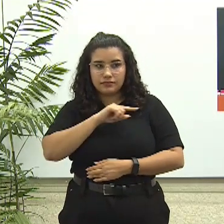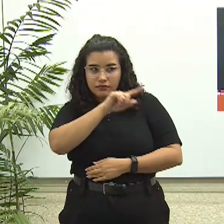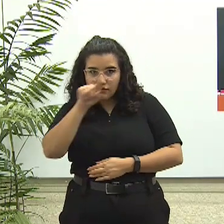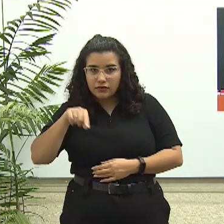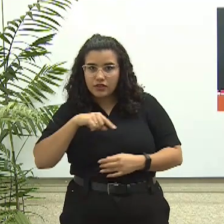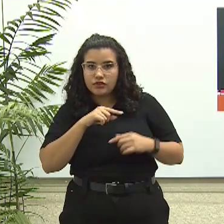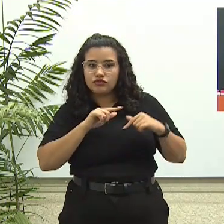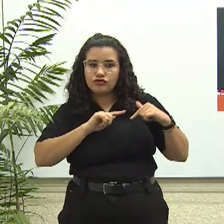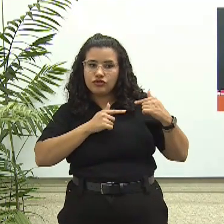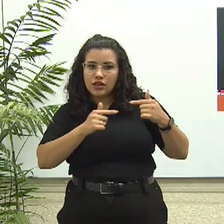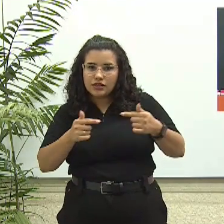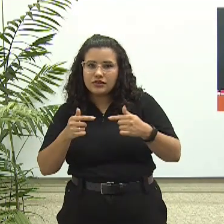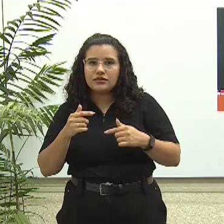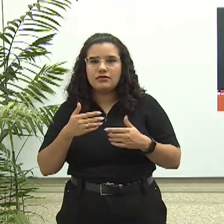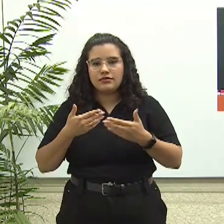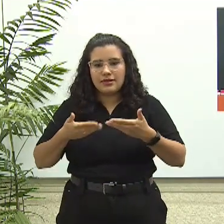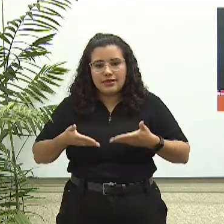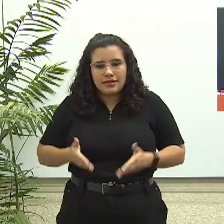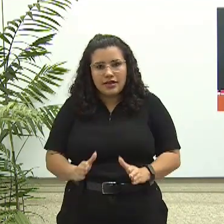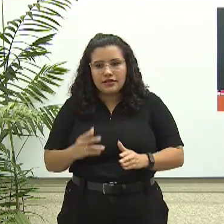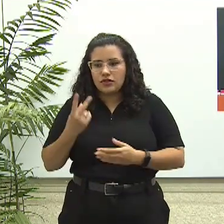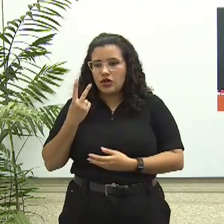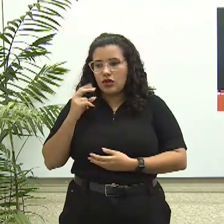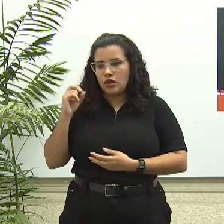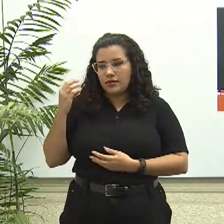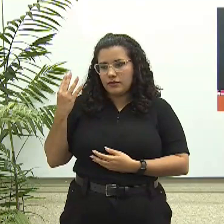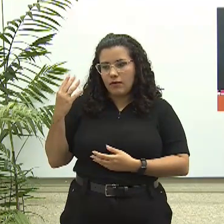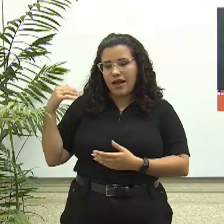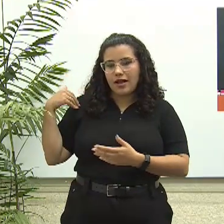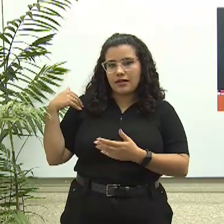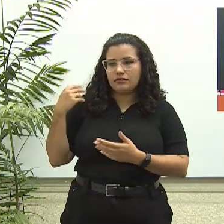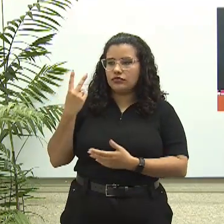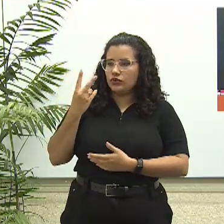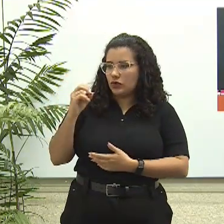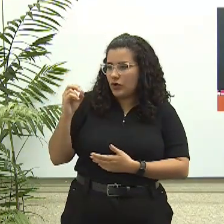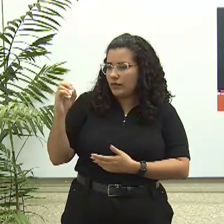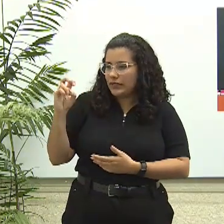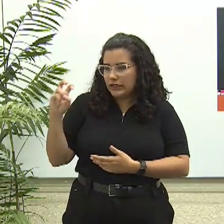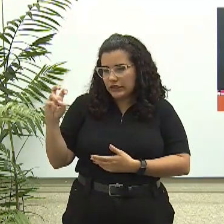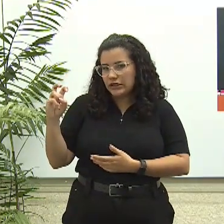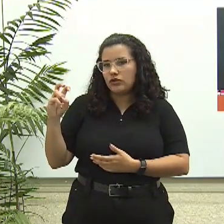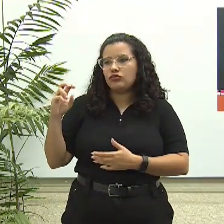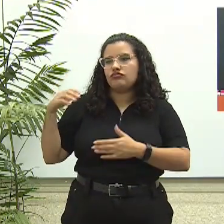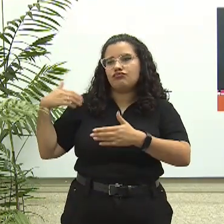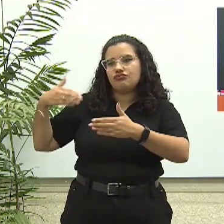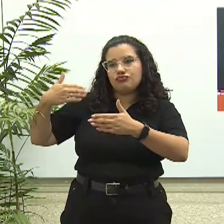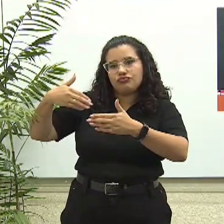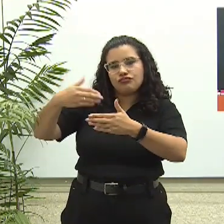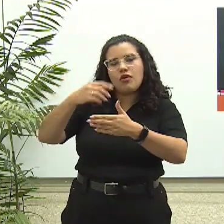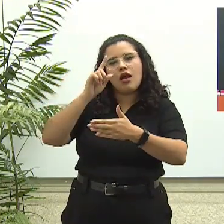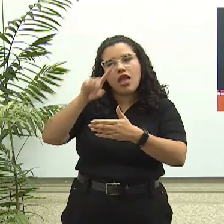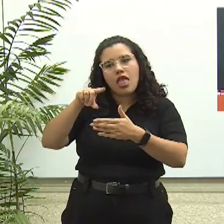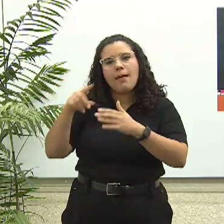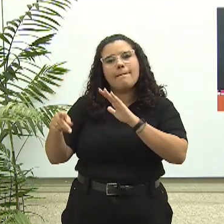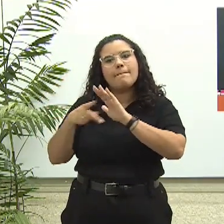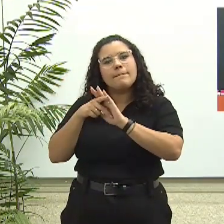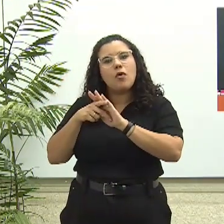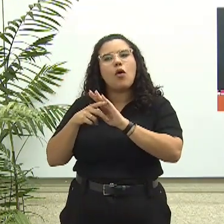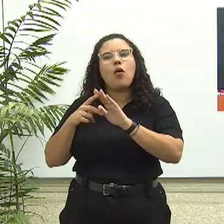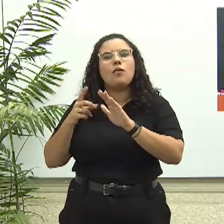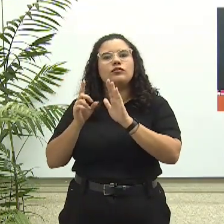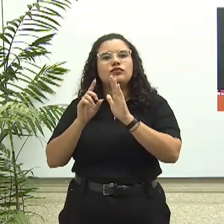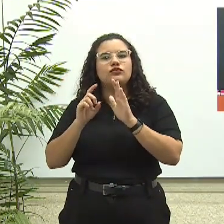né que nasceu depois de 2004 2005 que já foi moldada pelo digital mas que tem esse